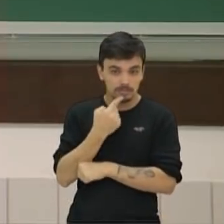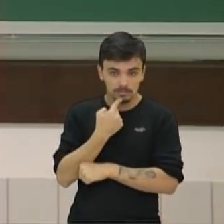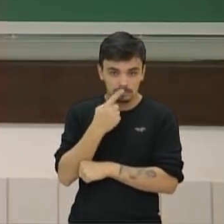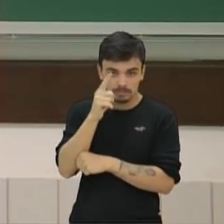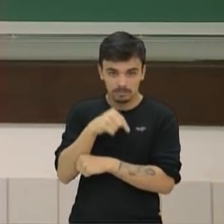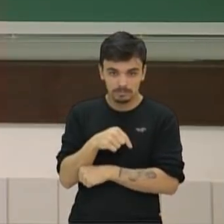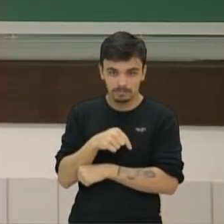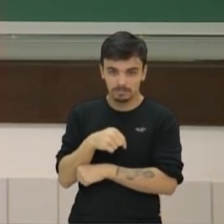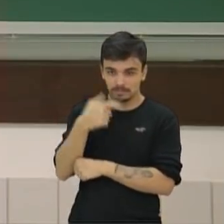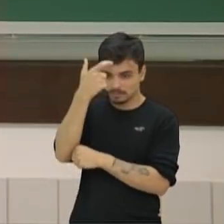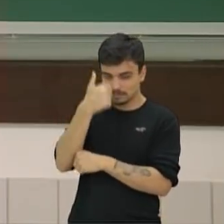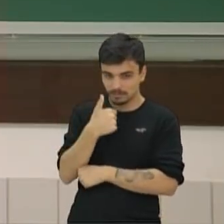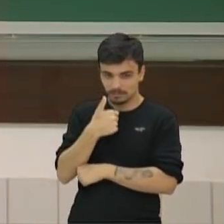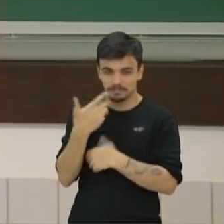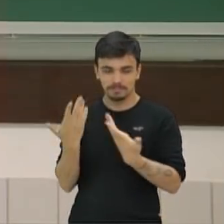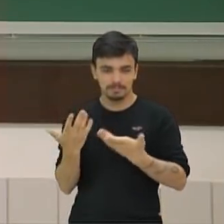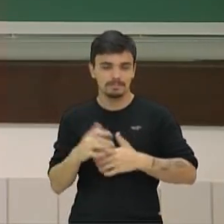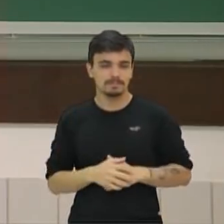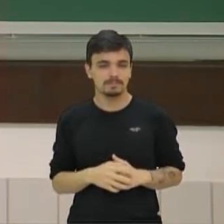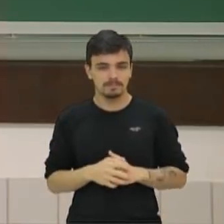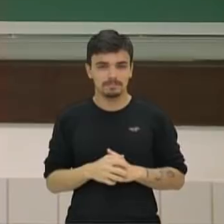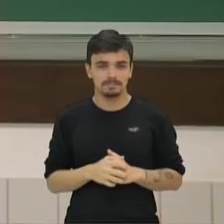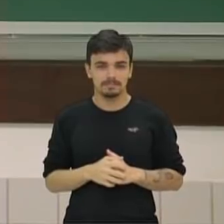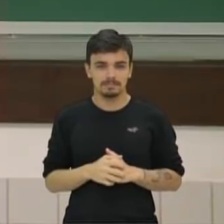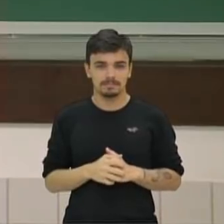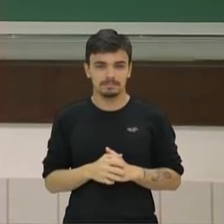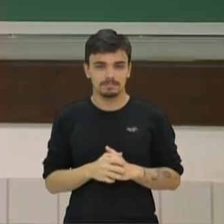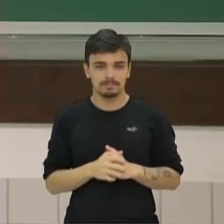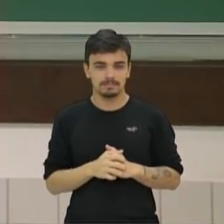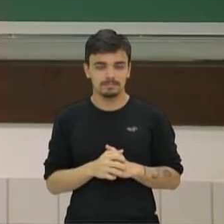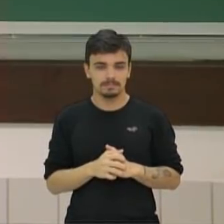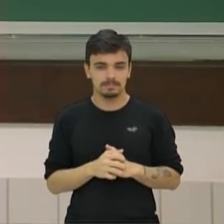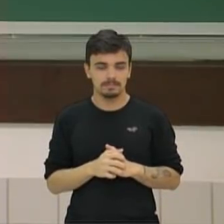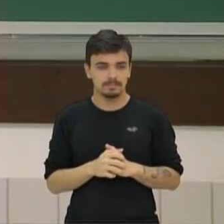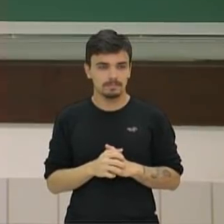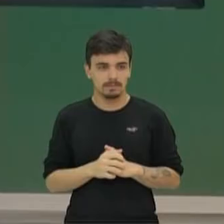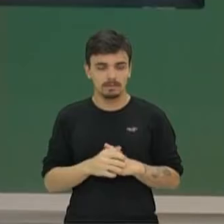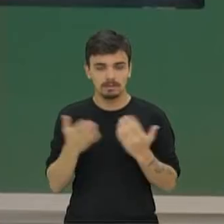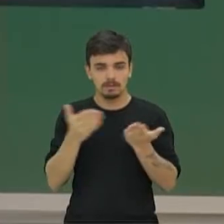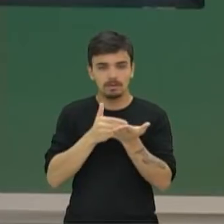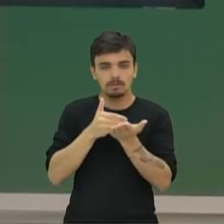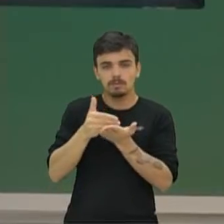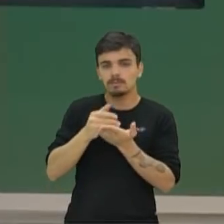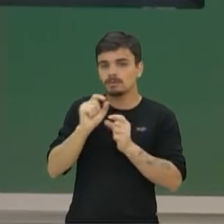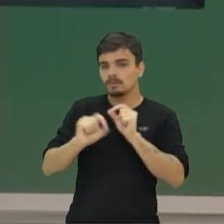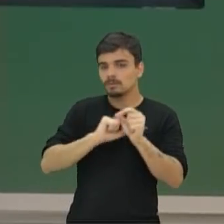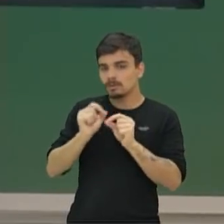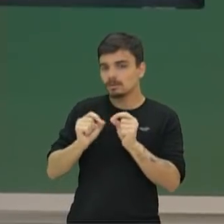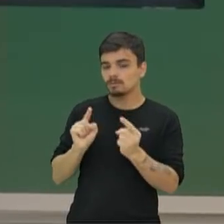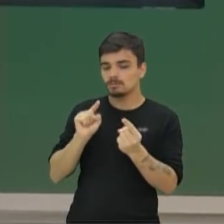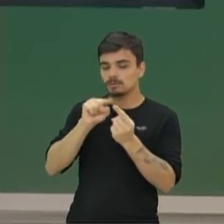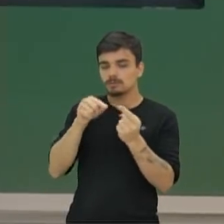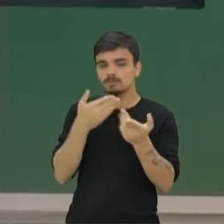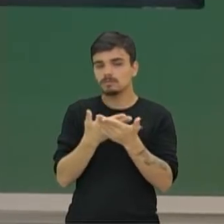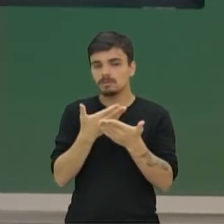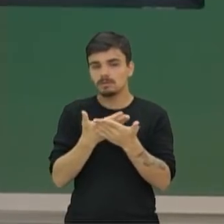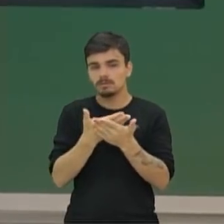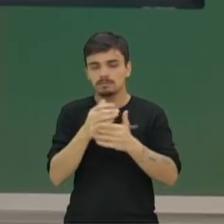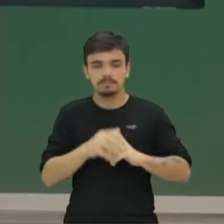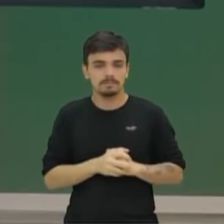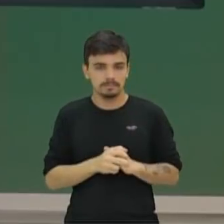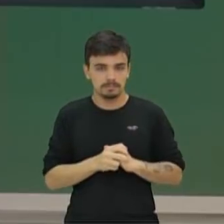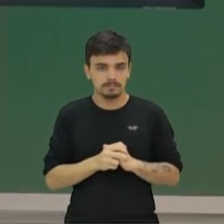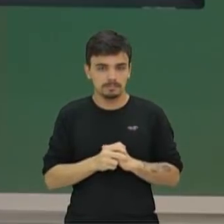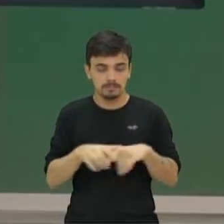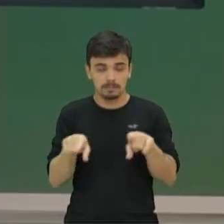surdos é o Cadu. Vamos lá? Vem comigo! Vamos começar com os objetivos da nossa aula. Hoje nós